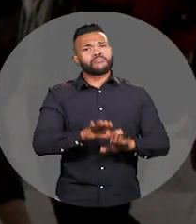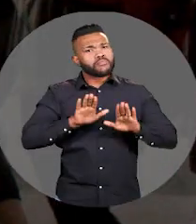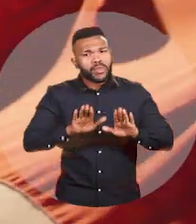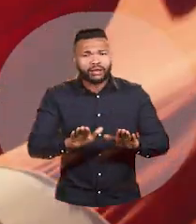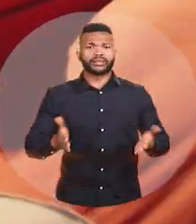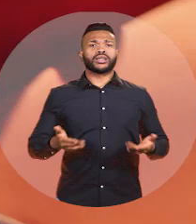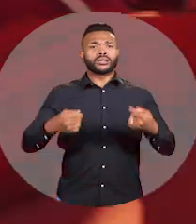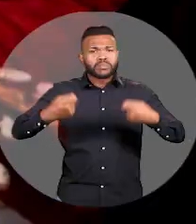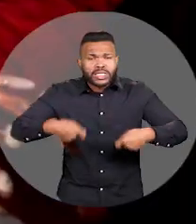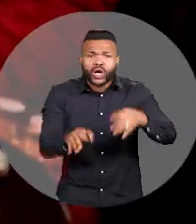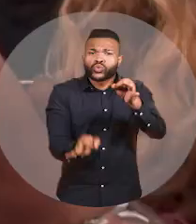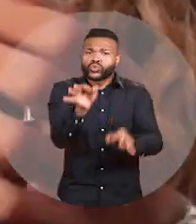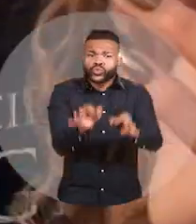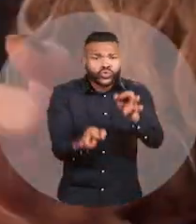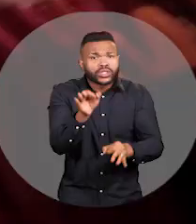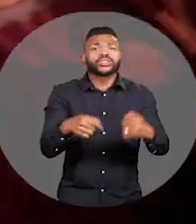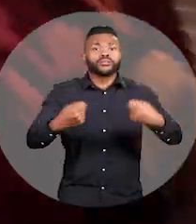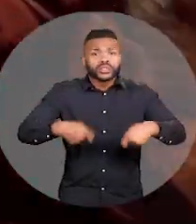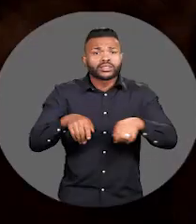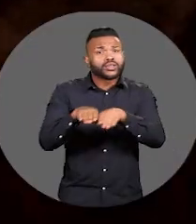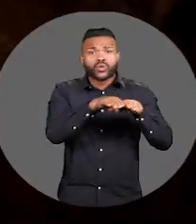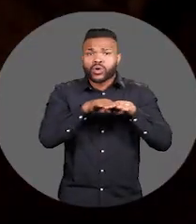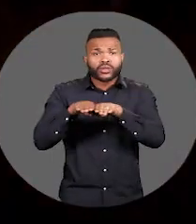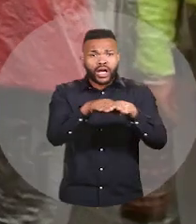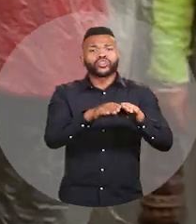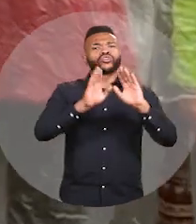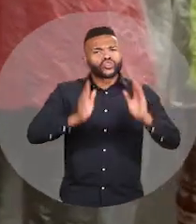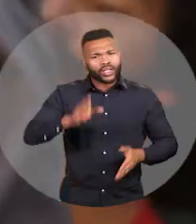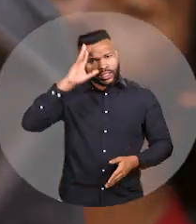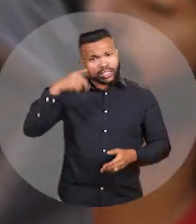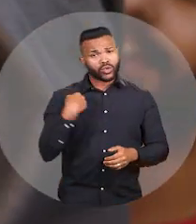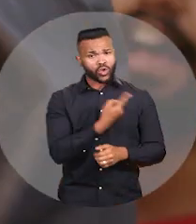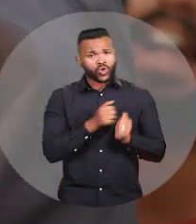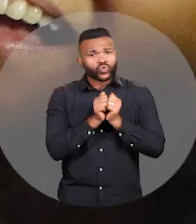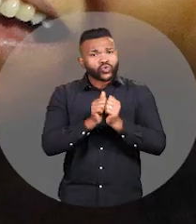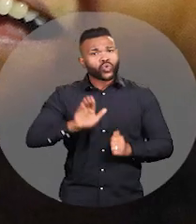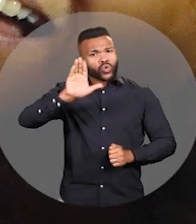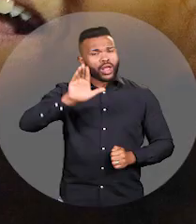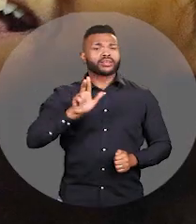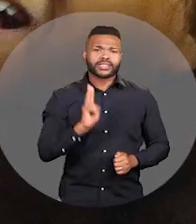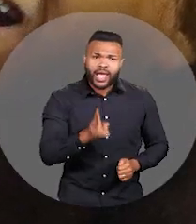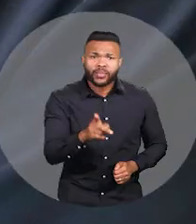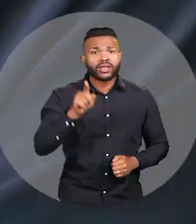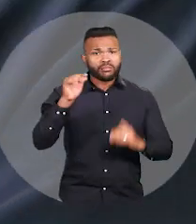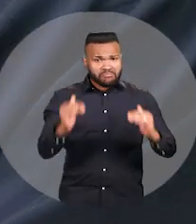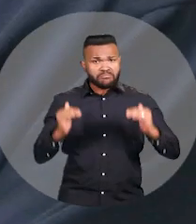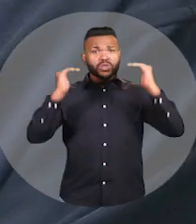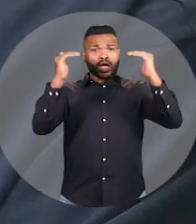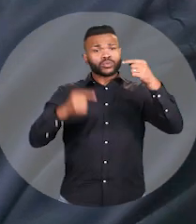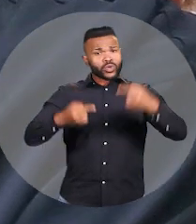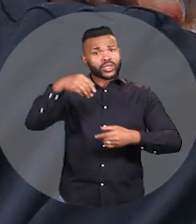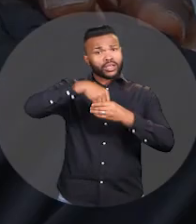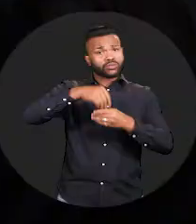Basta de injustiça, desigualdade. A decisão está tomada. Nós vamos com o Lula até o fim, porque ele é uma autoridade política